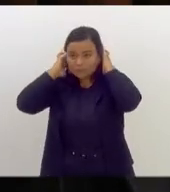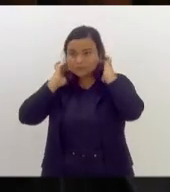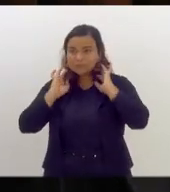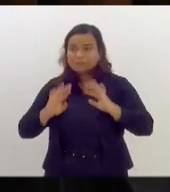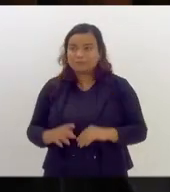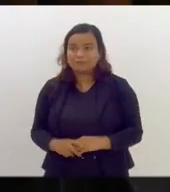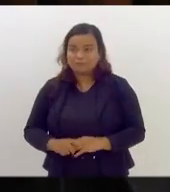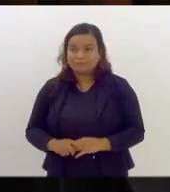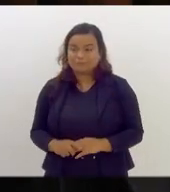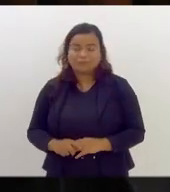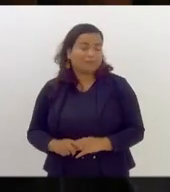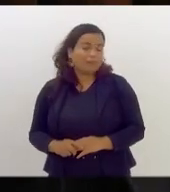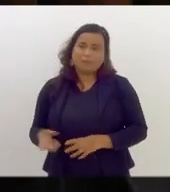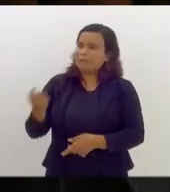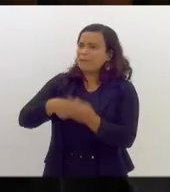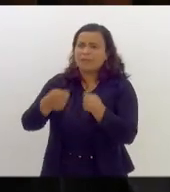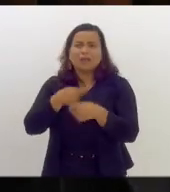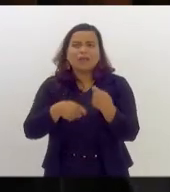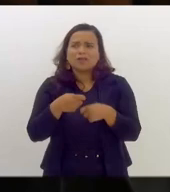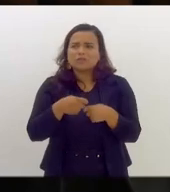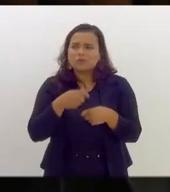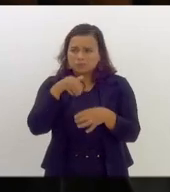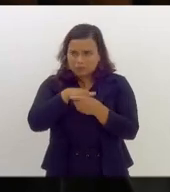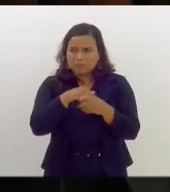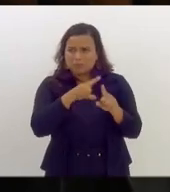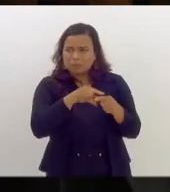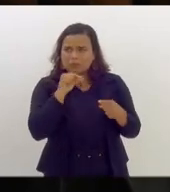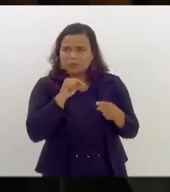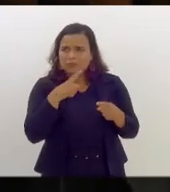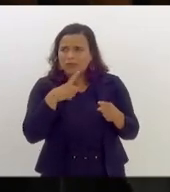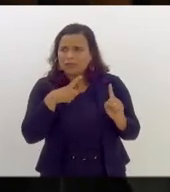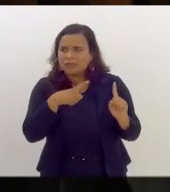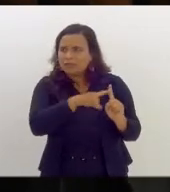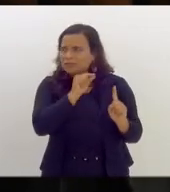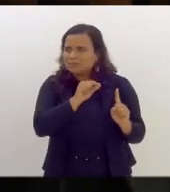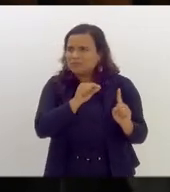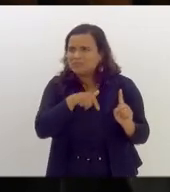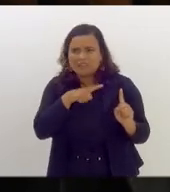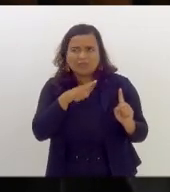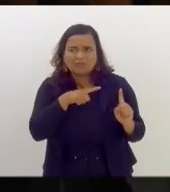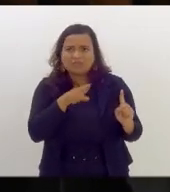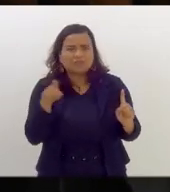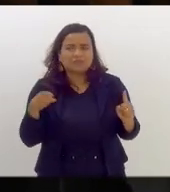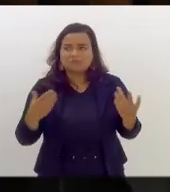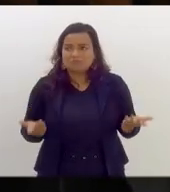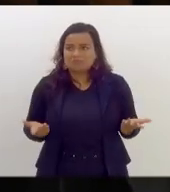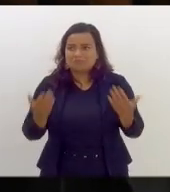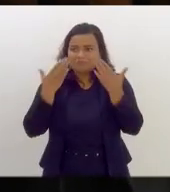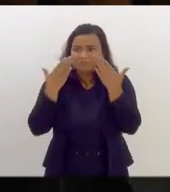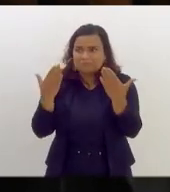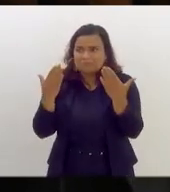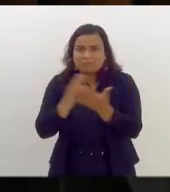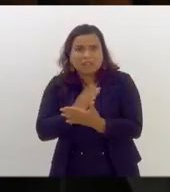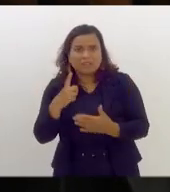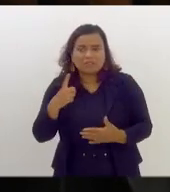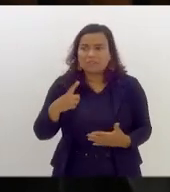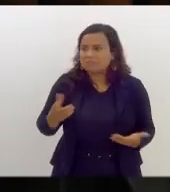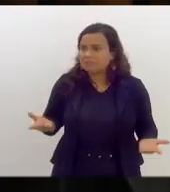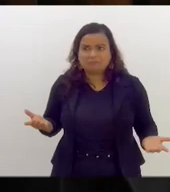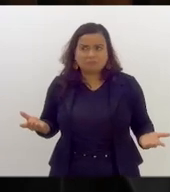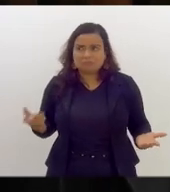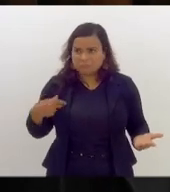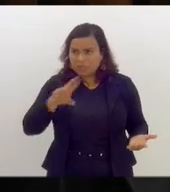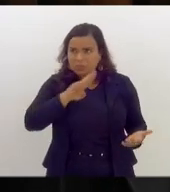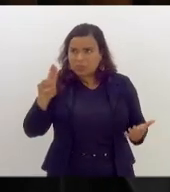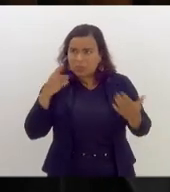mercado foi eleito aqui o mercado se apresentou a alguém disse